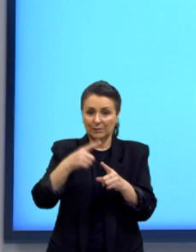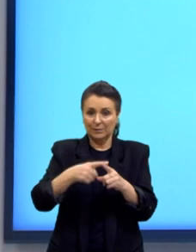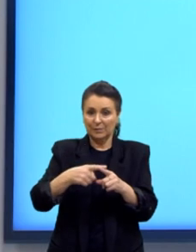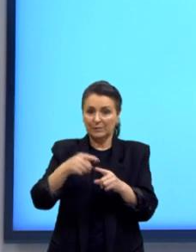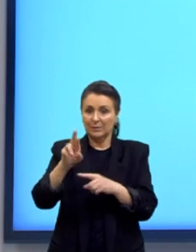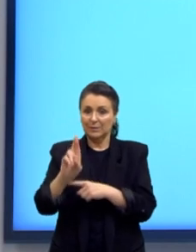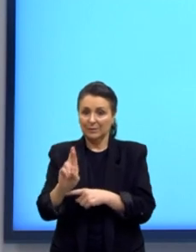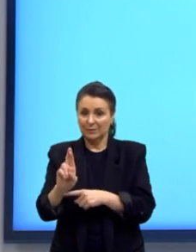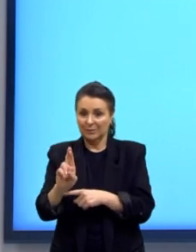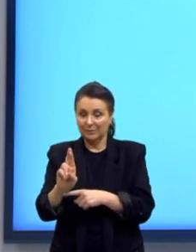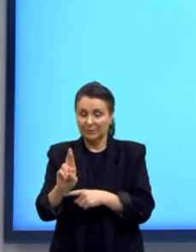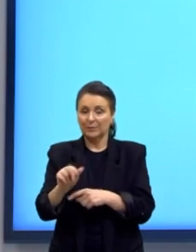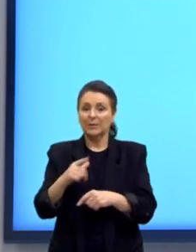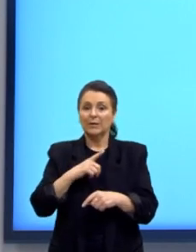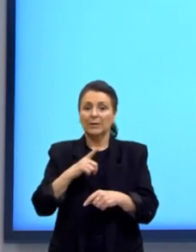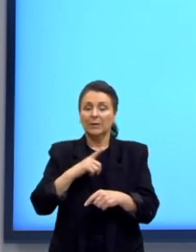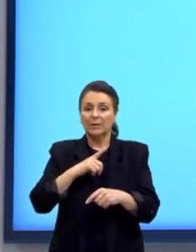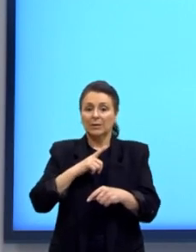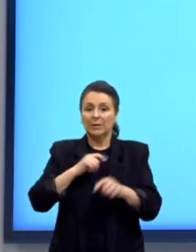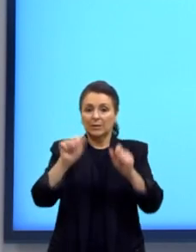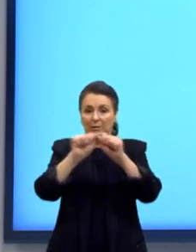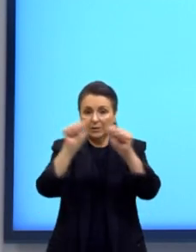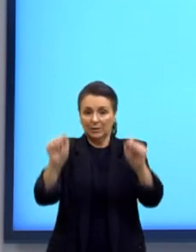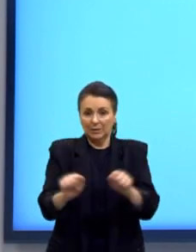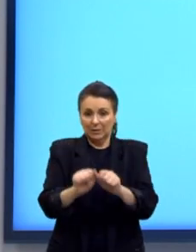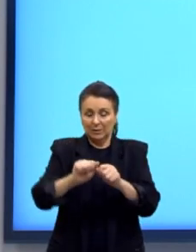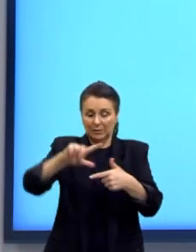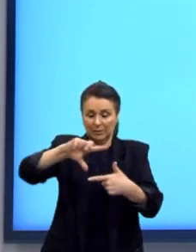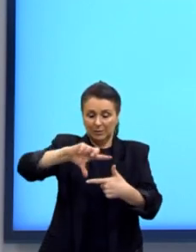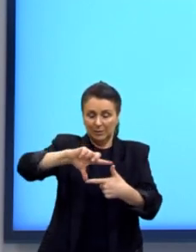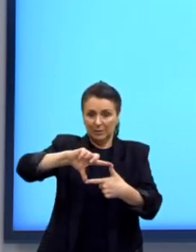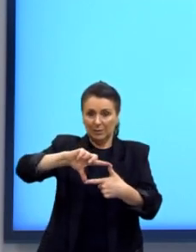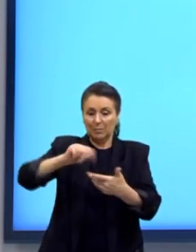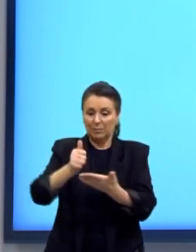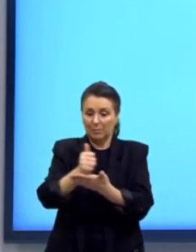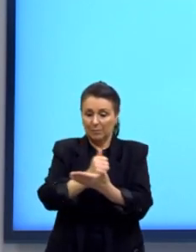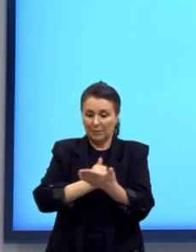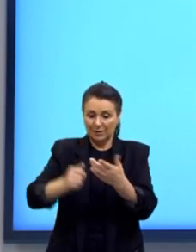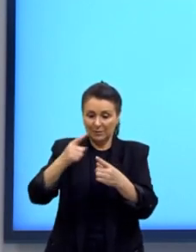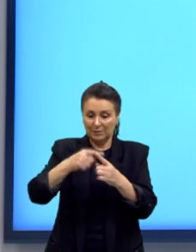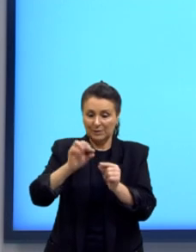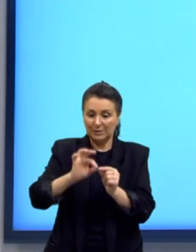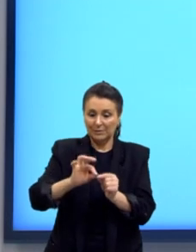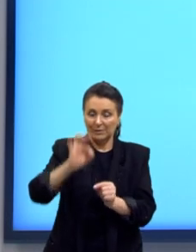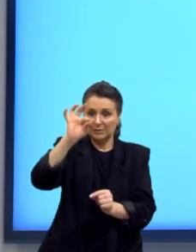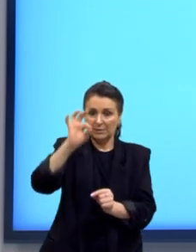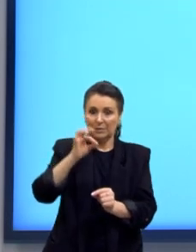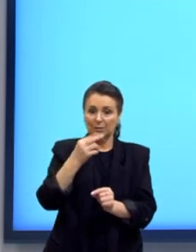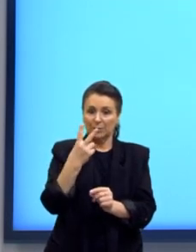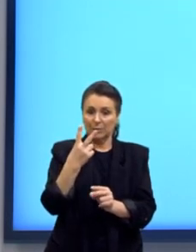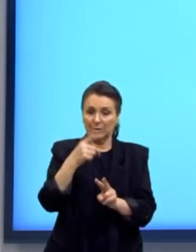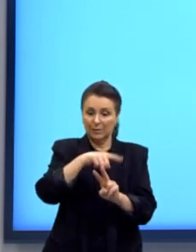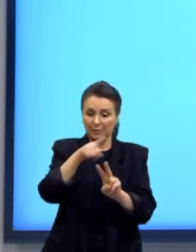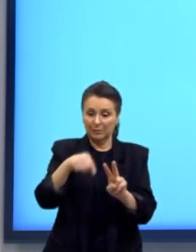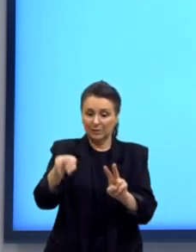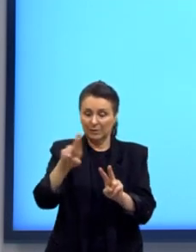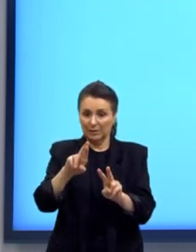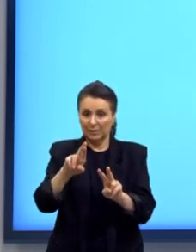como nós temos a área de um retângulo seria base vezes altura então dois Pierre x